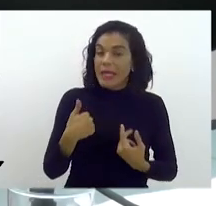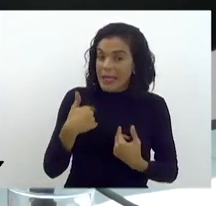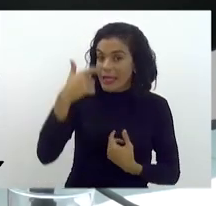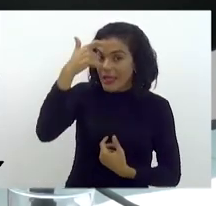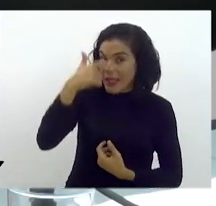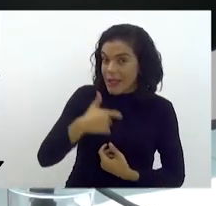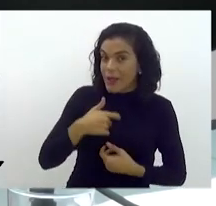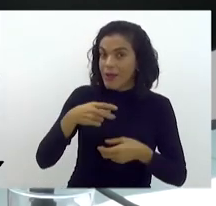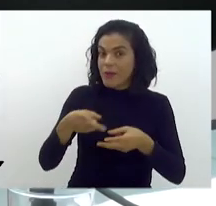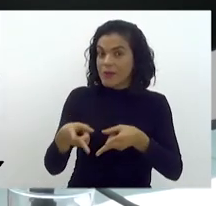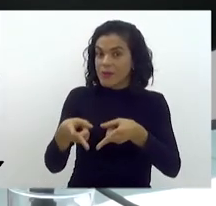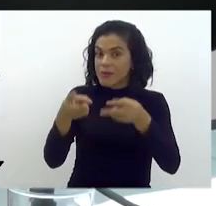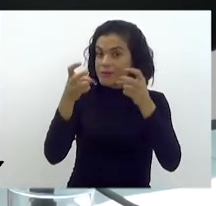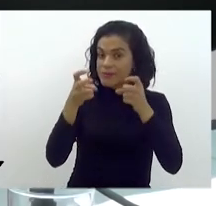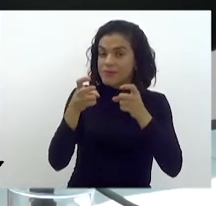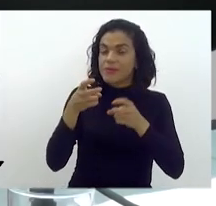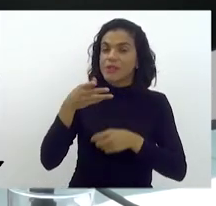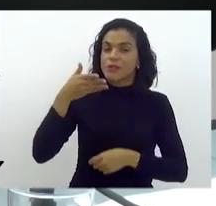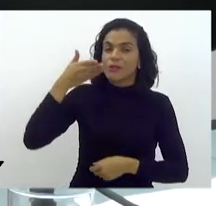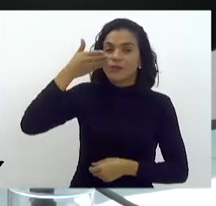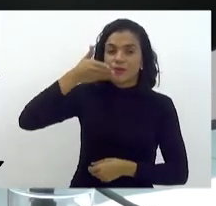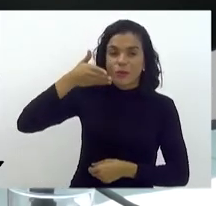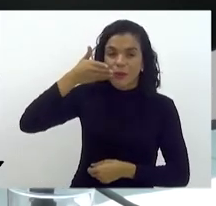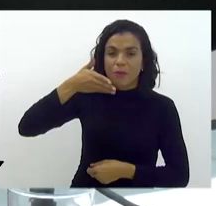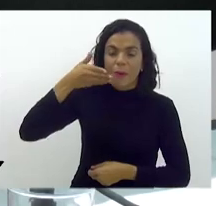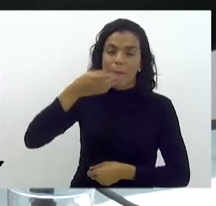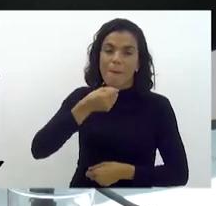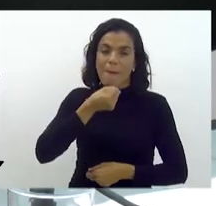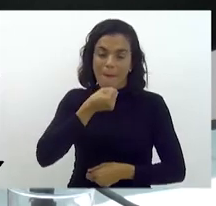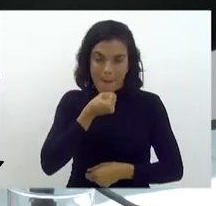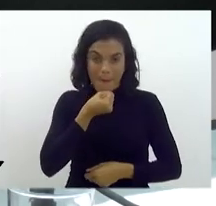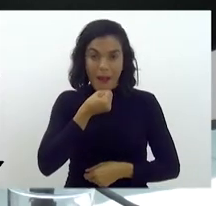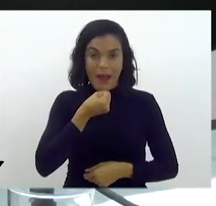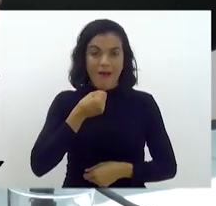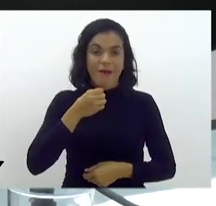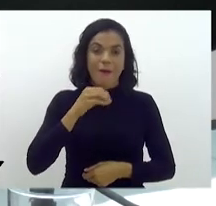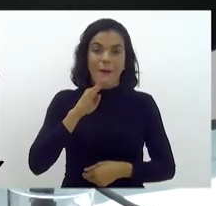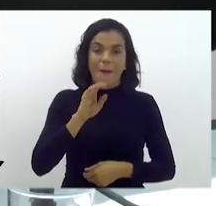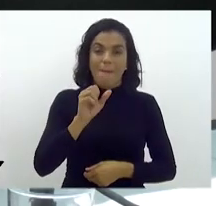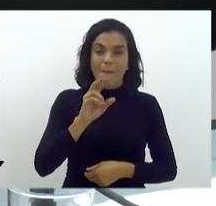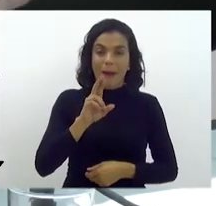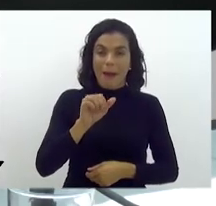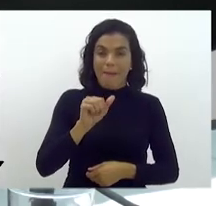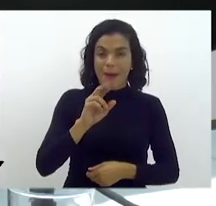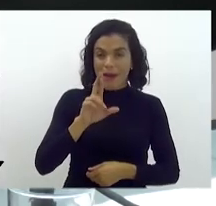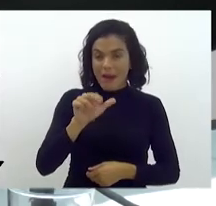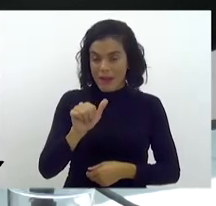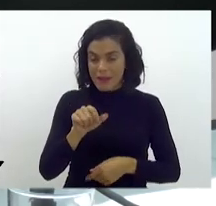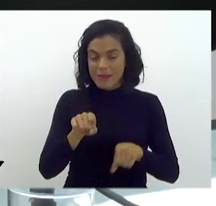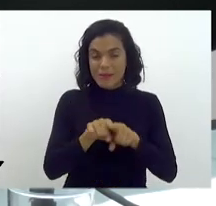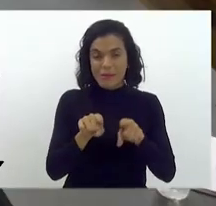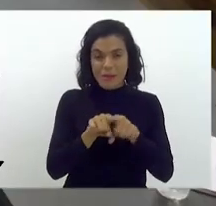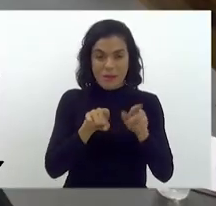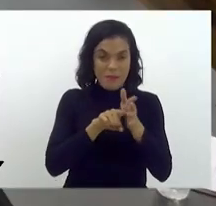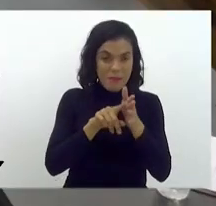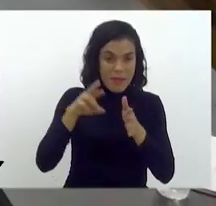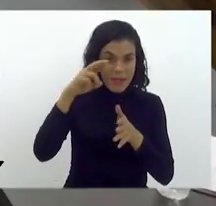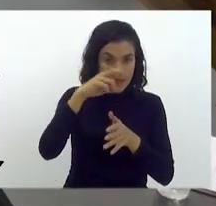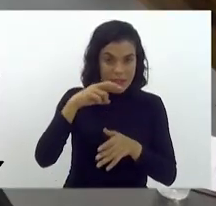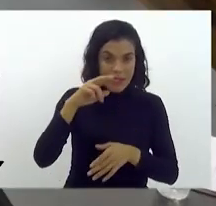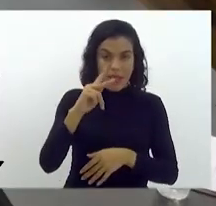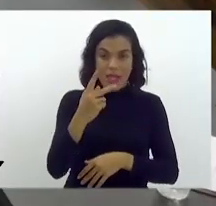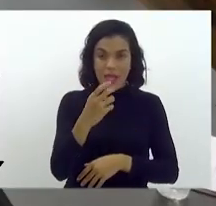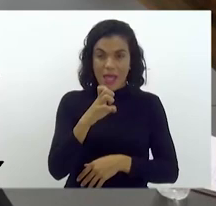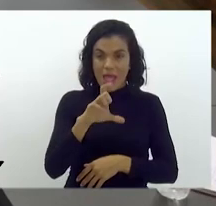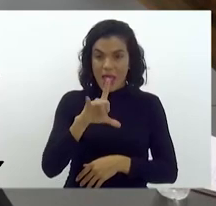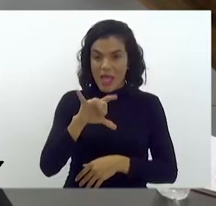né na fala é da doutora Bárbara e também na fala da perícia do Doutor Hélio do